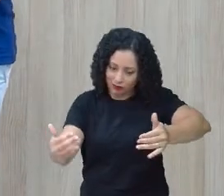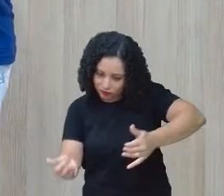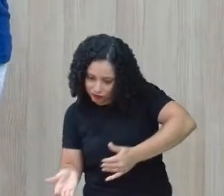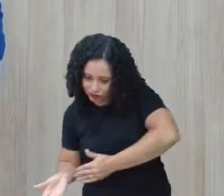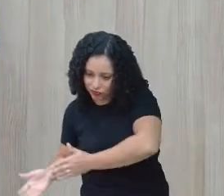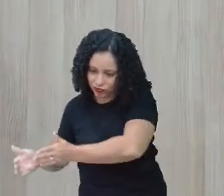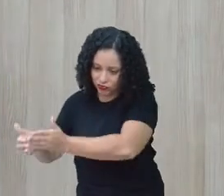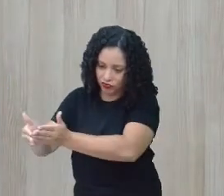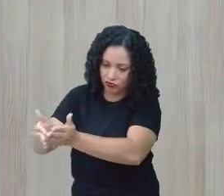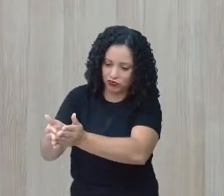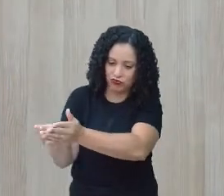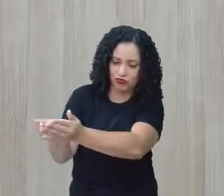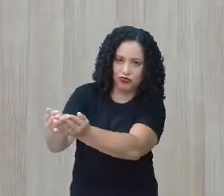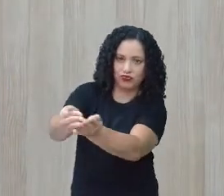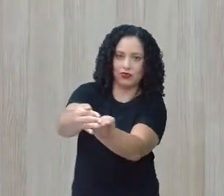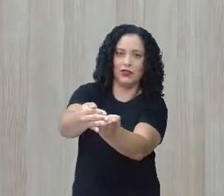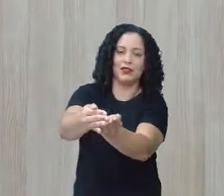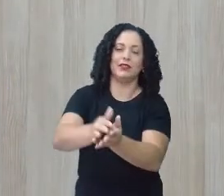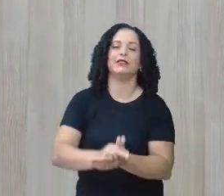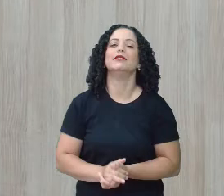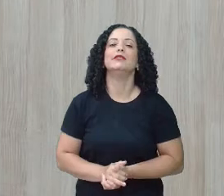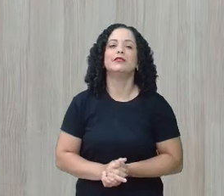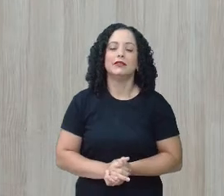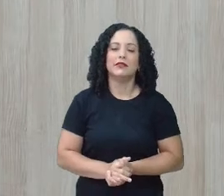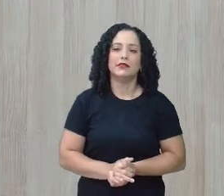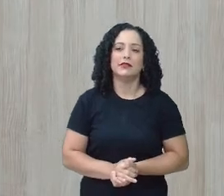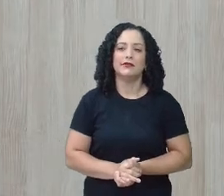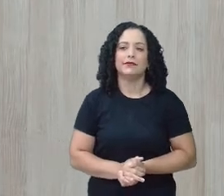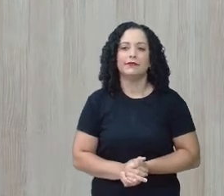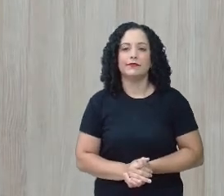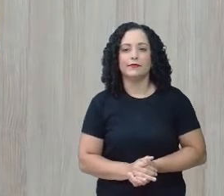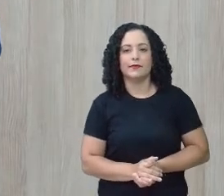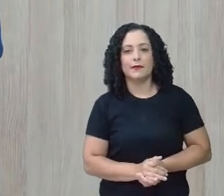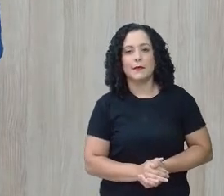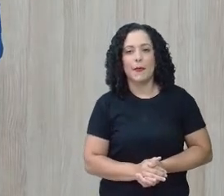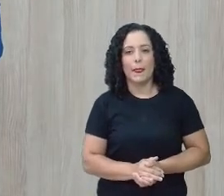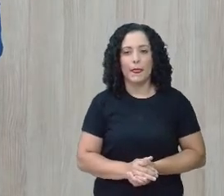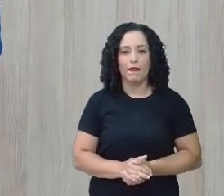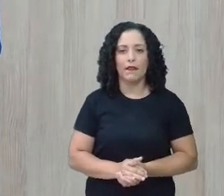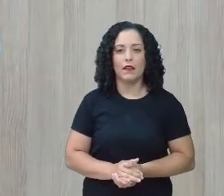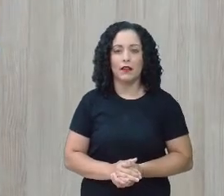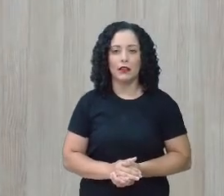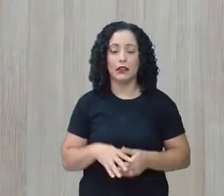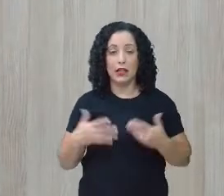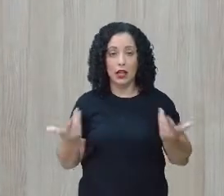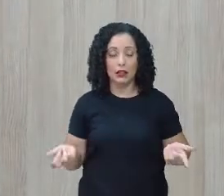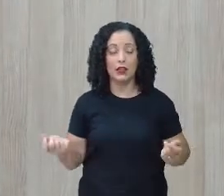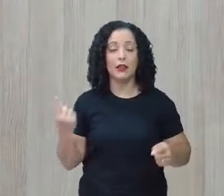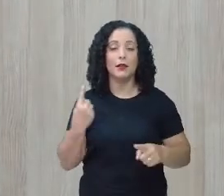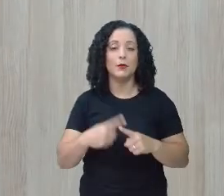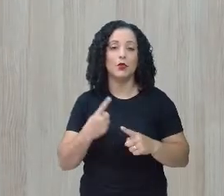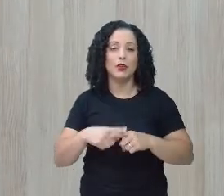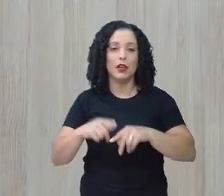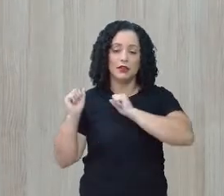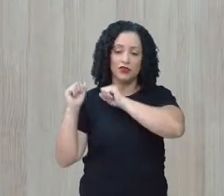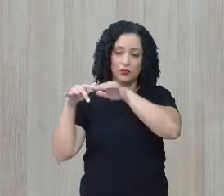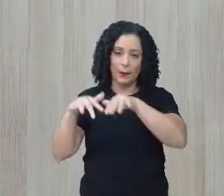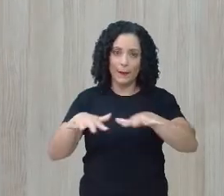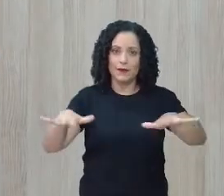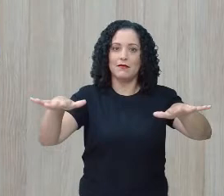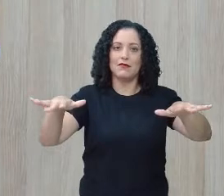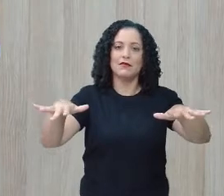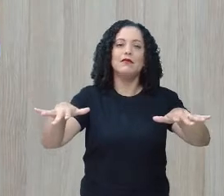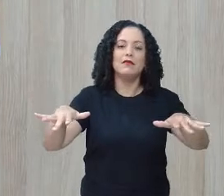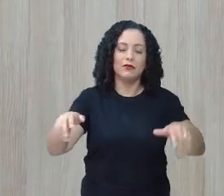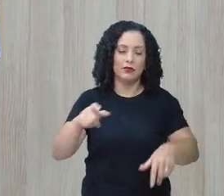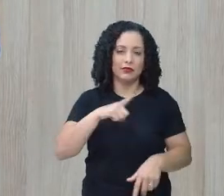Então, uma das razões pelas quais, né, essa expansão ela teve, né,